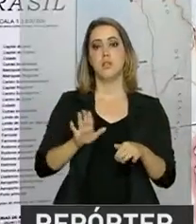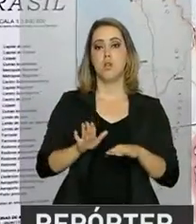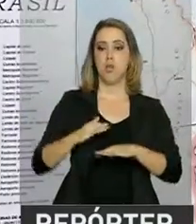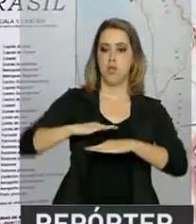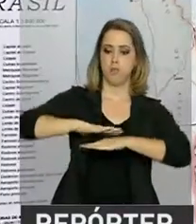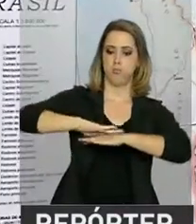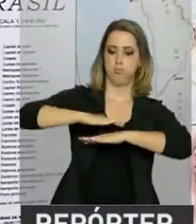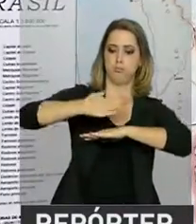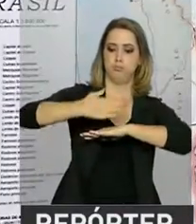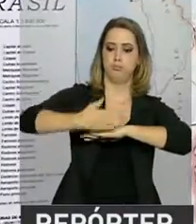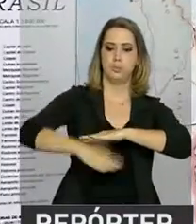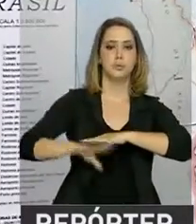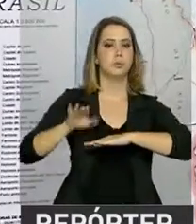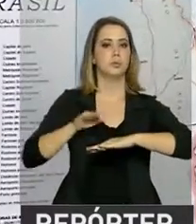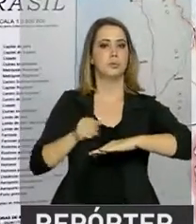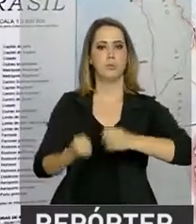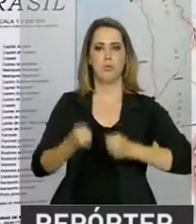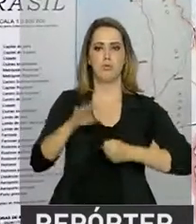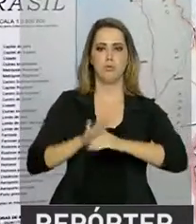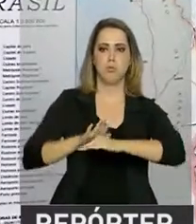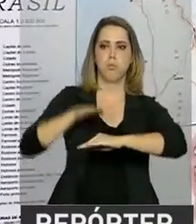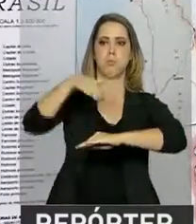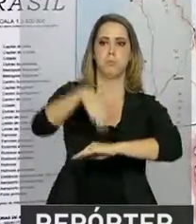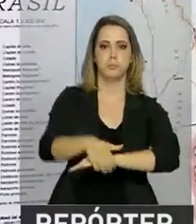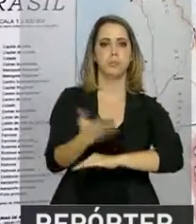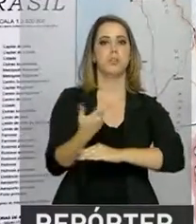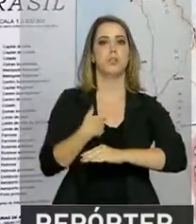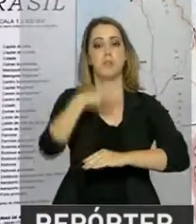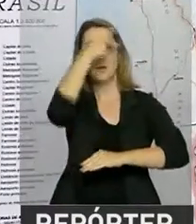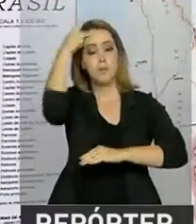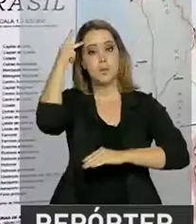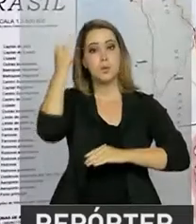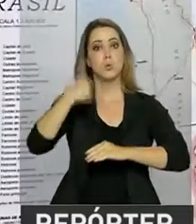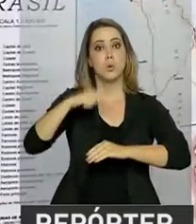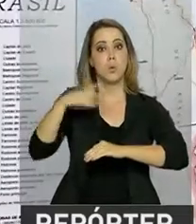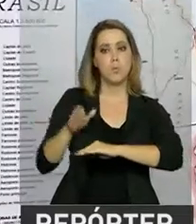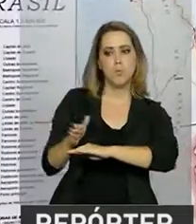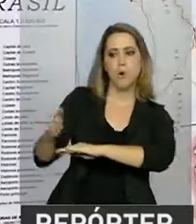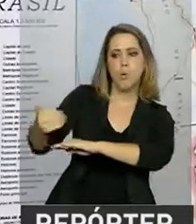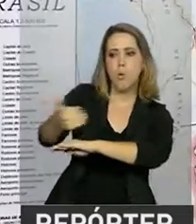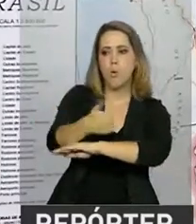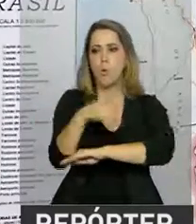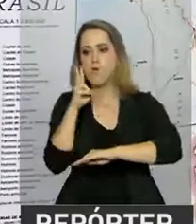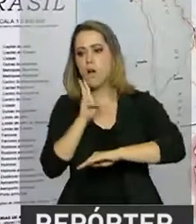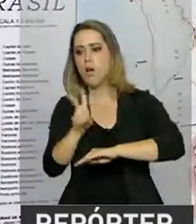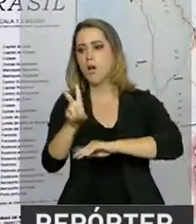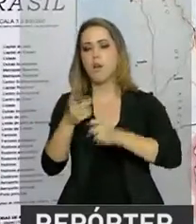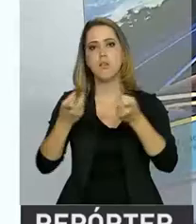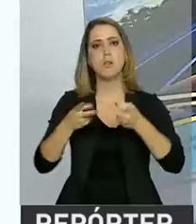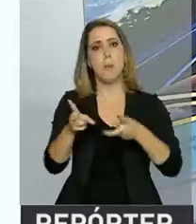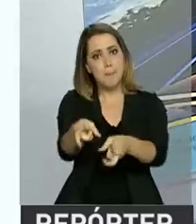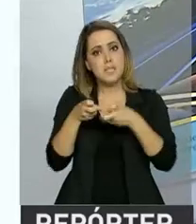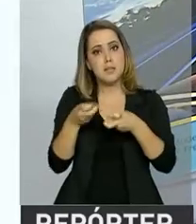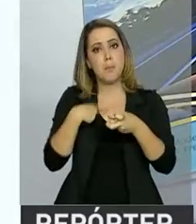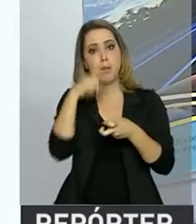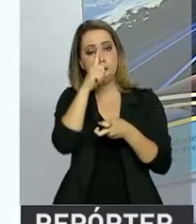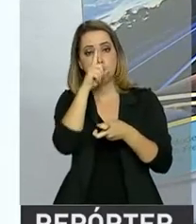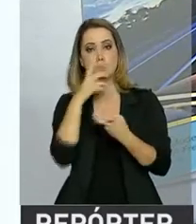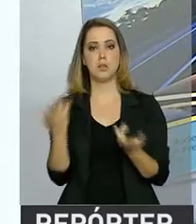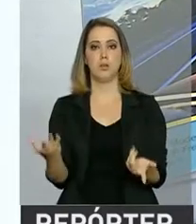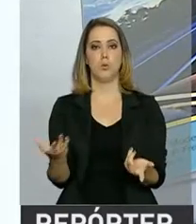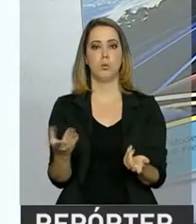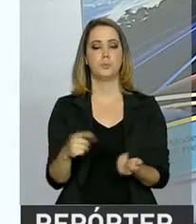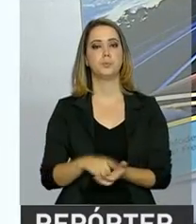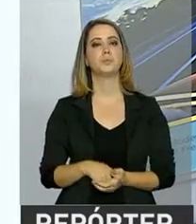curvas eo motorista tem que ter essa essa sensibilidade e para evitar